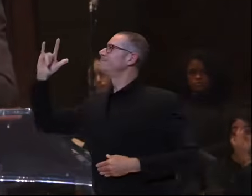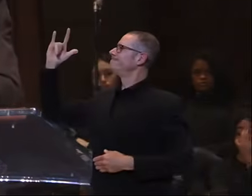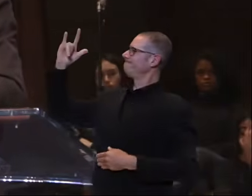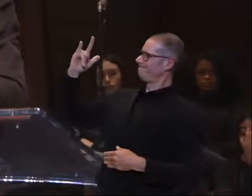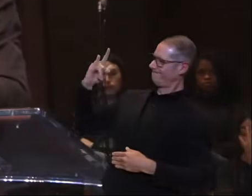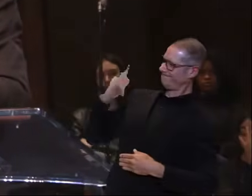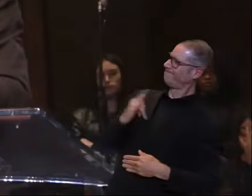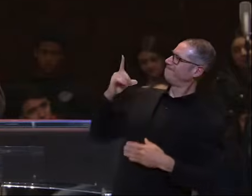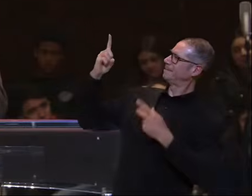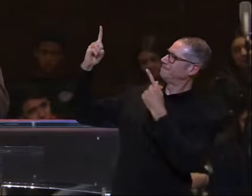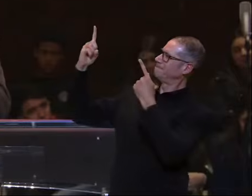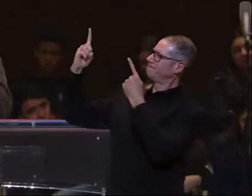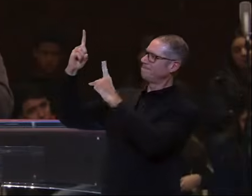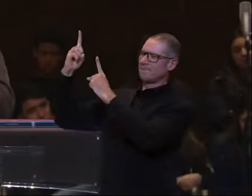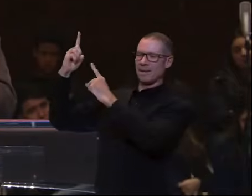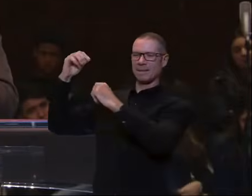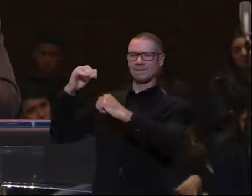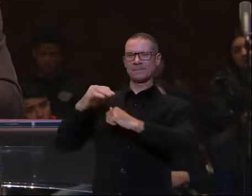de Deus.